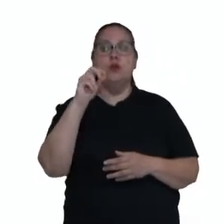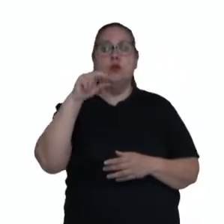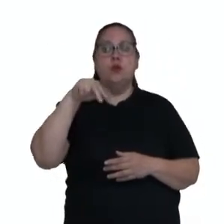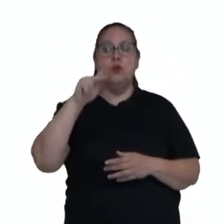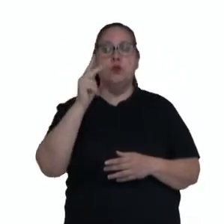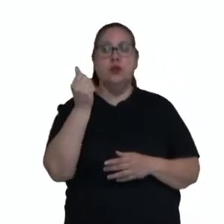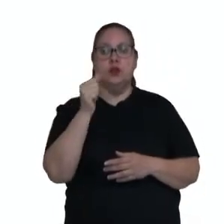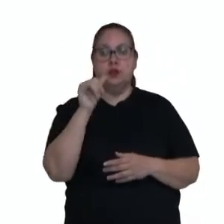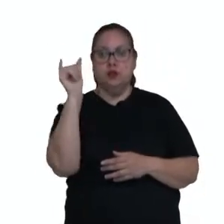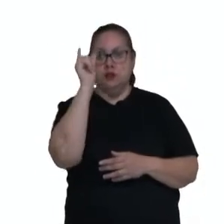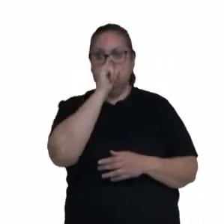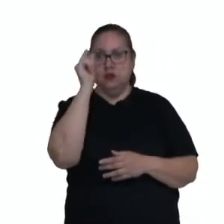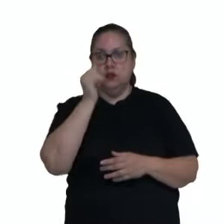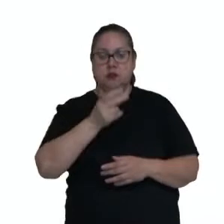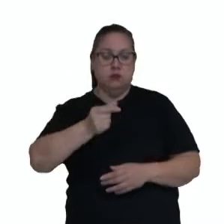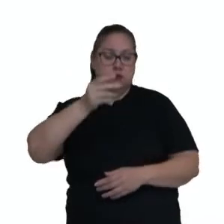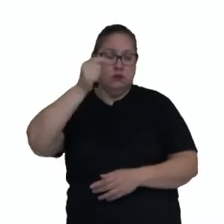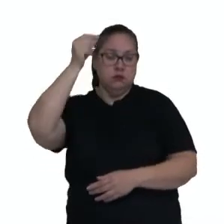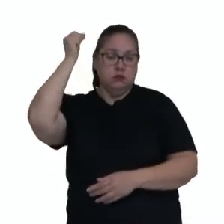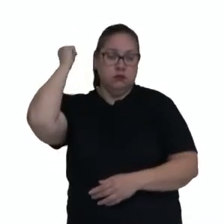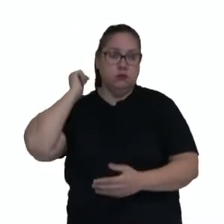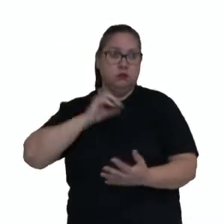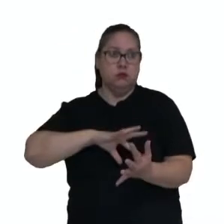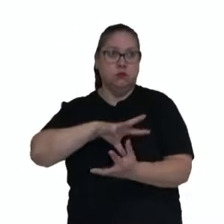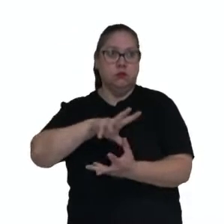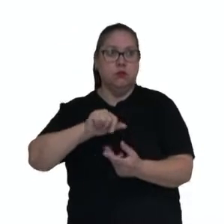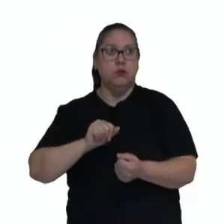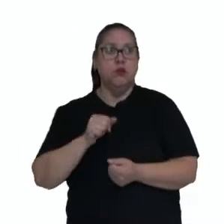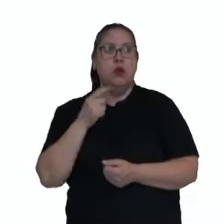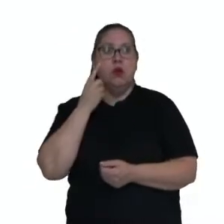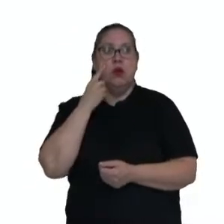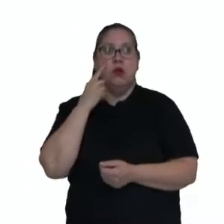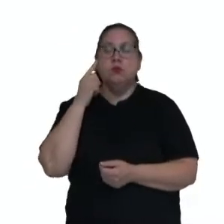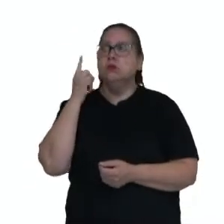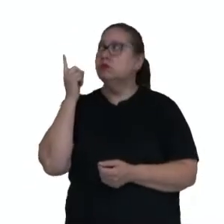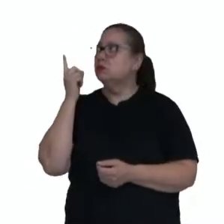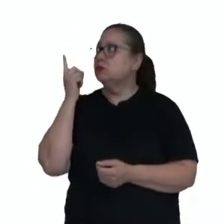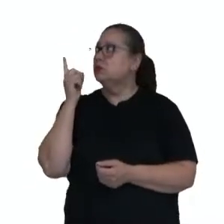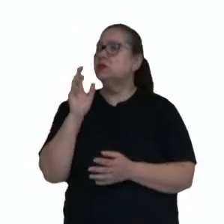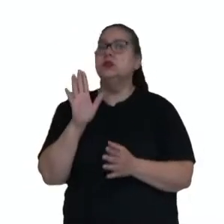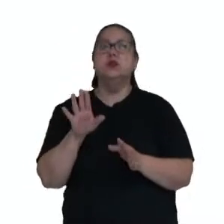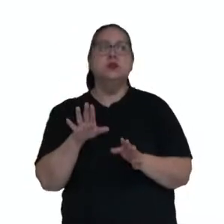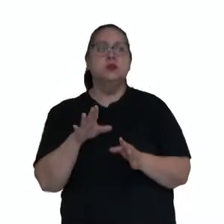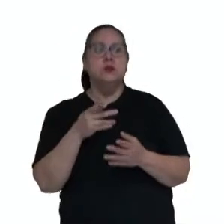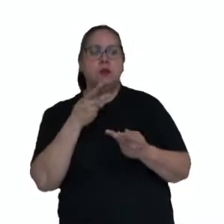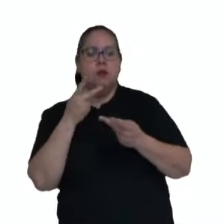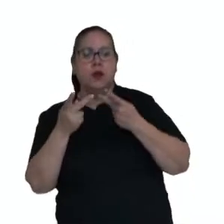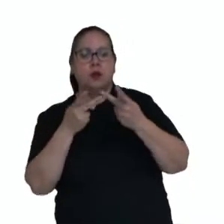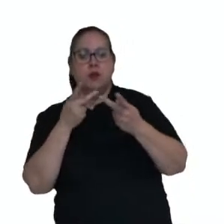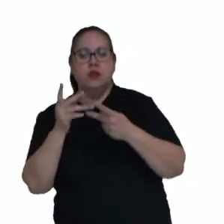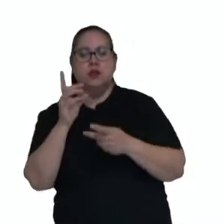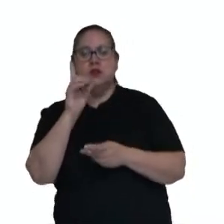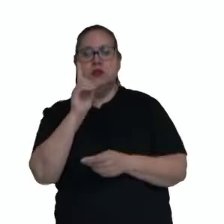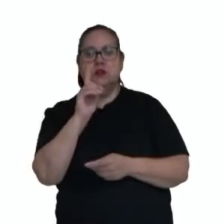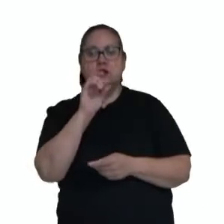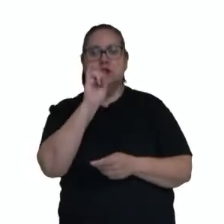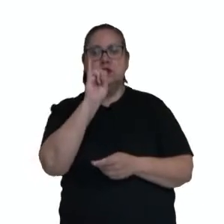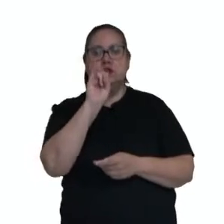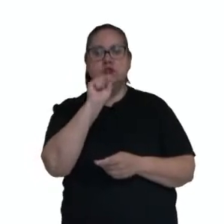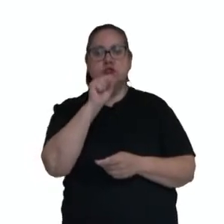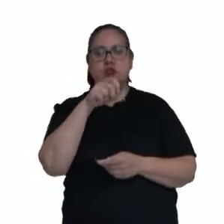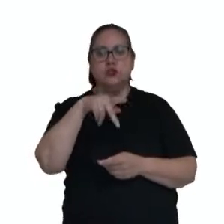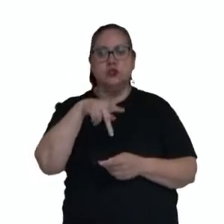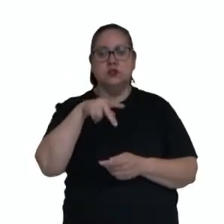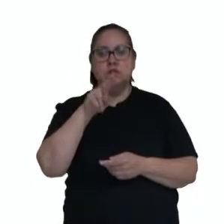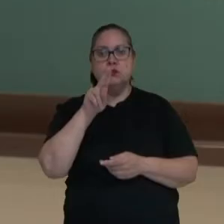mais antigas do mundo, né? Bom, vamos falar então das disputatio. Quando eu falo de